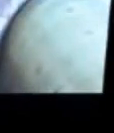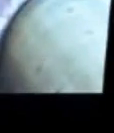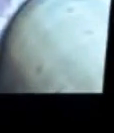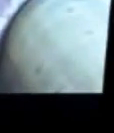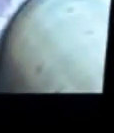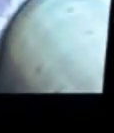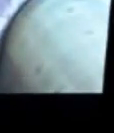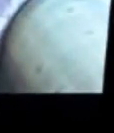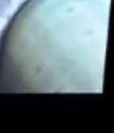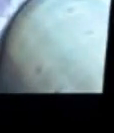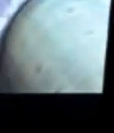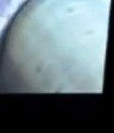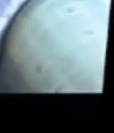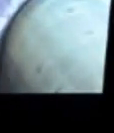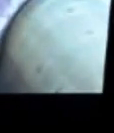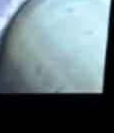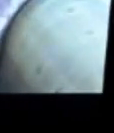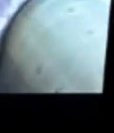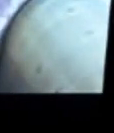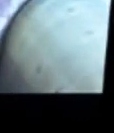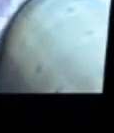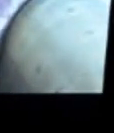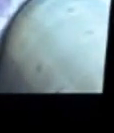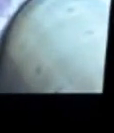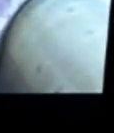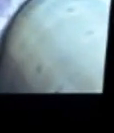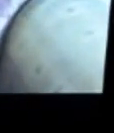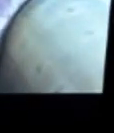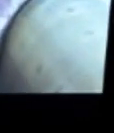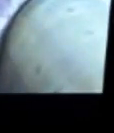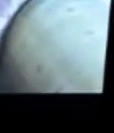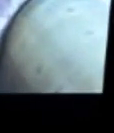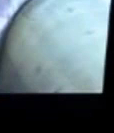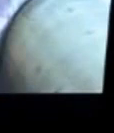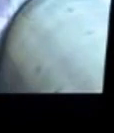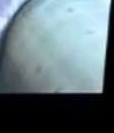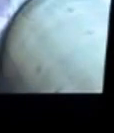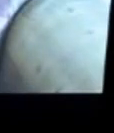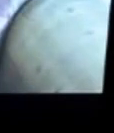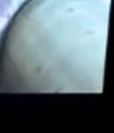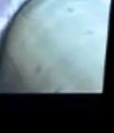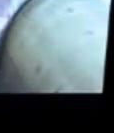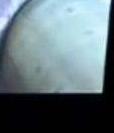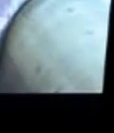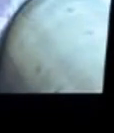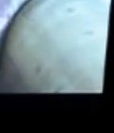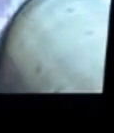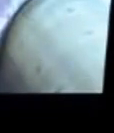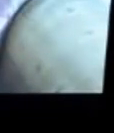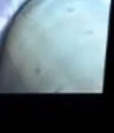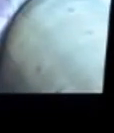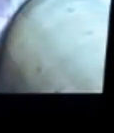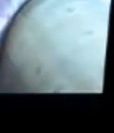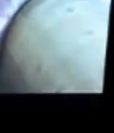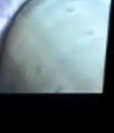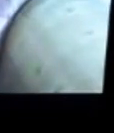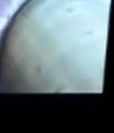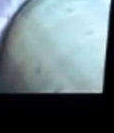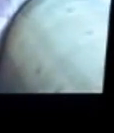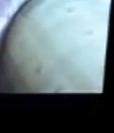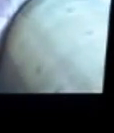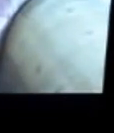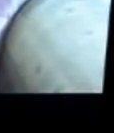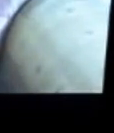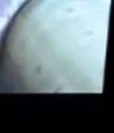Que eu sou em Forquilinha e falta alguns dias para eu completar de idade